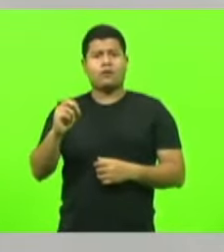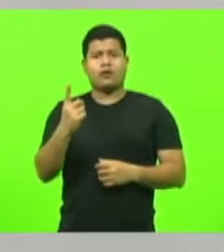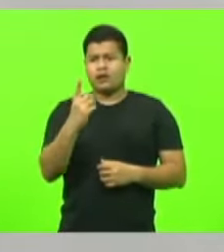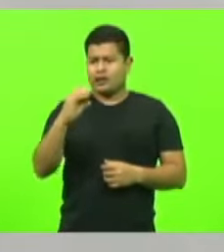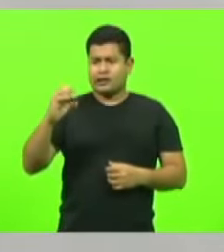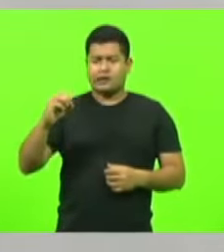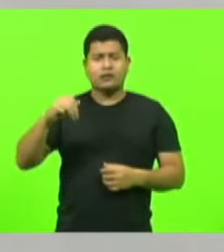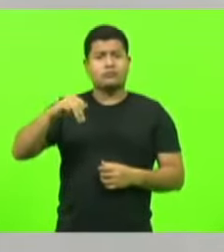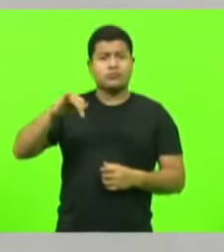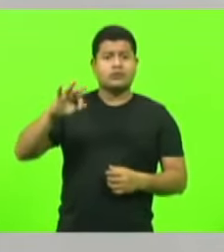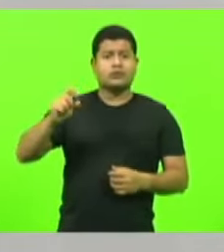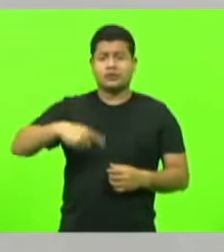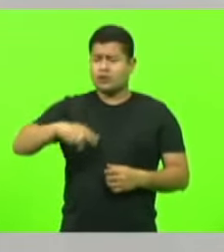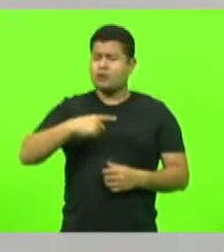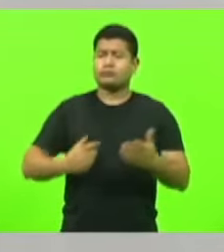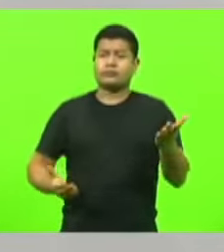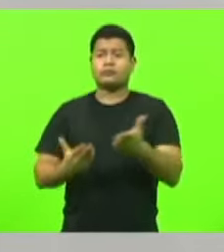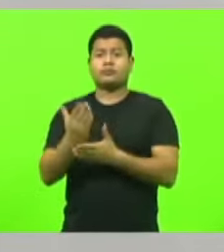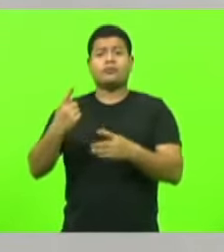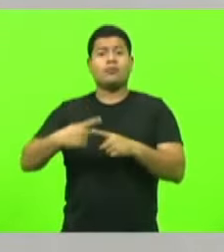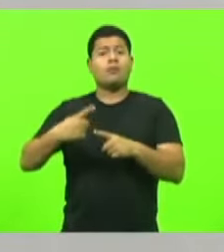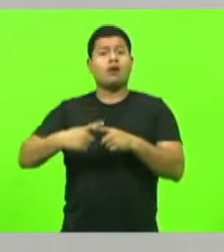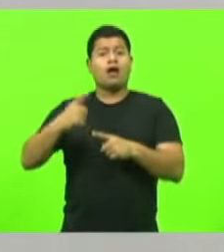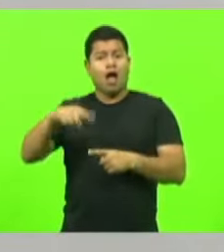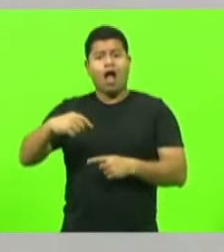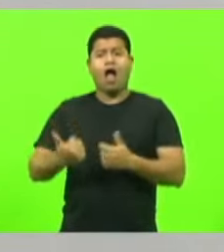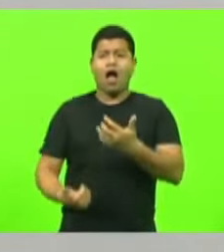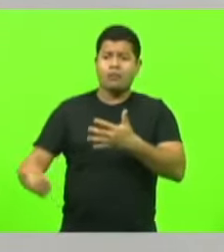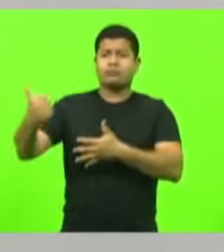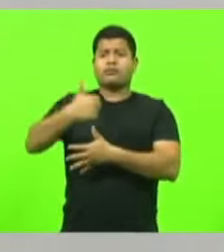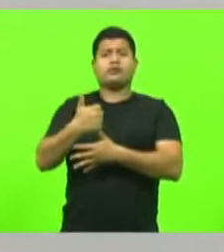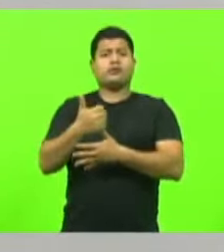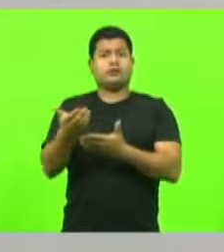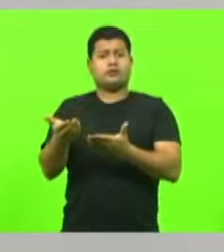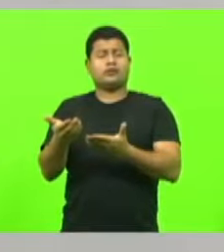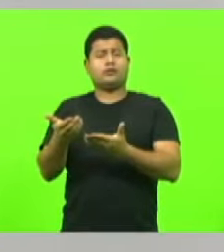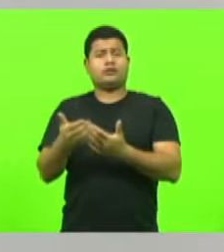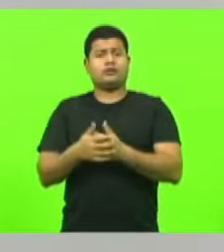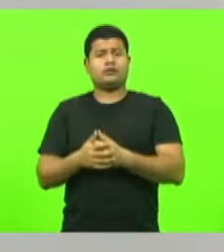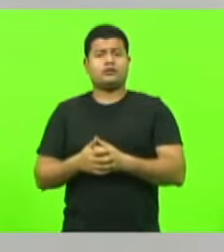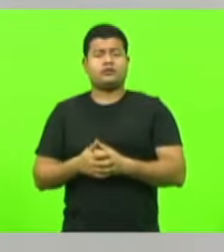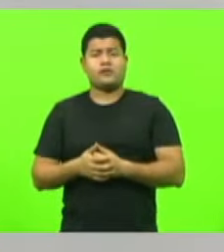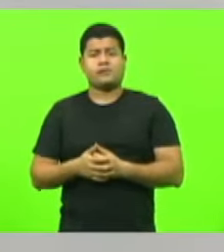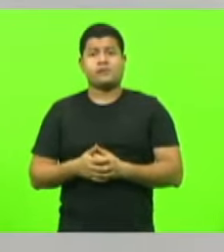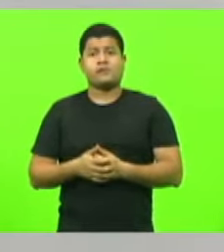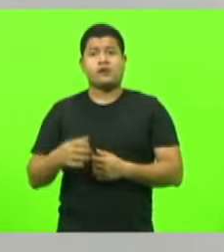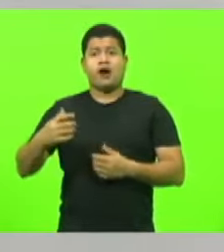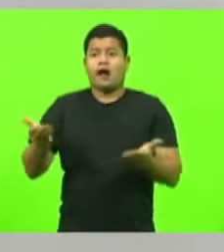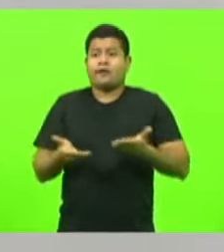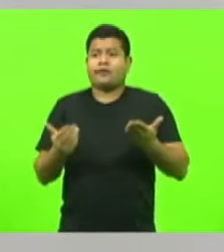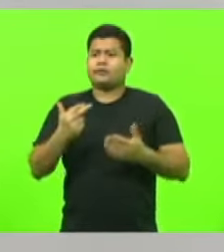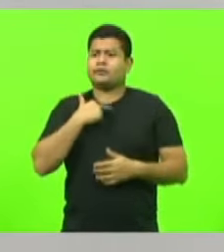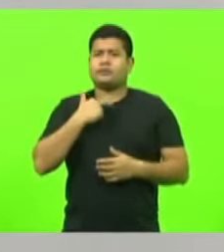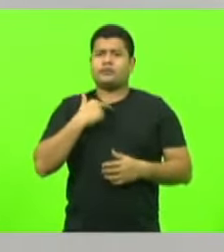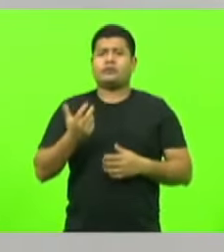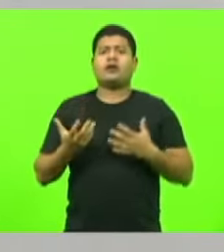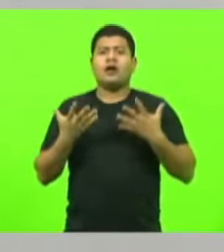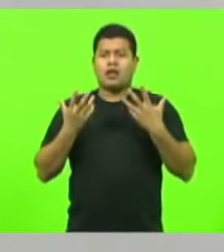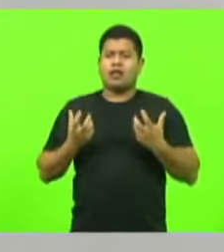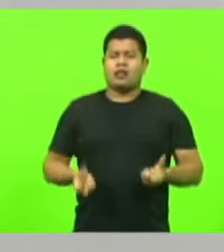aprovará, porque é prioridade de Santa Catarina a 470. Agora, não pode todo mundo ser favorável. A Assembleia